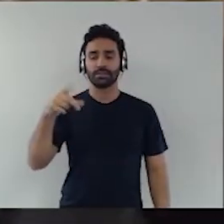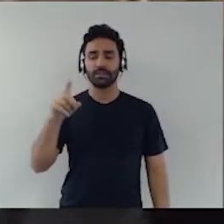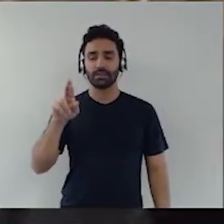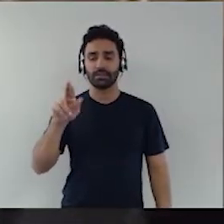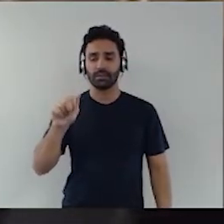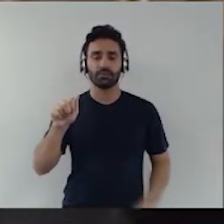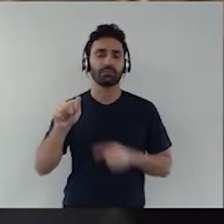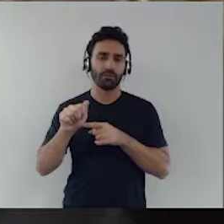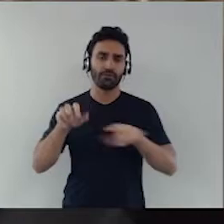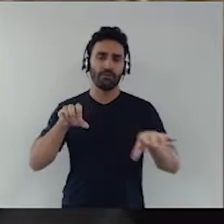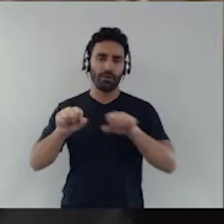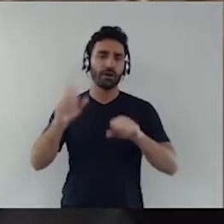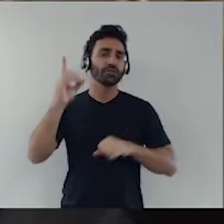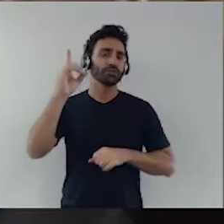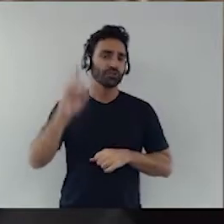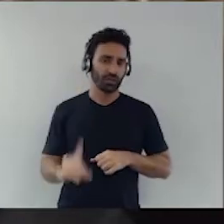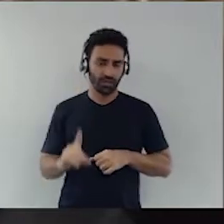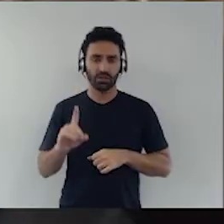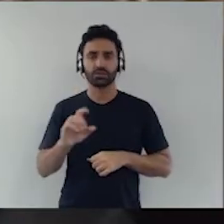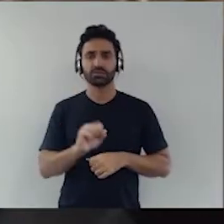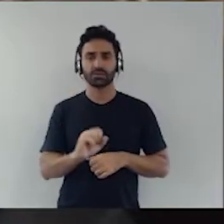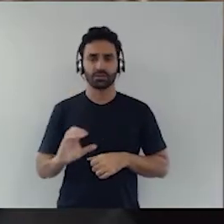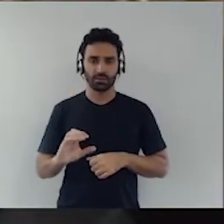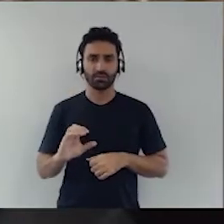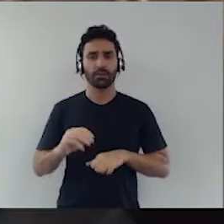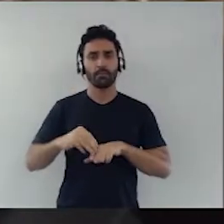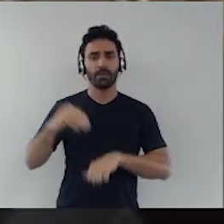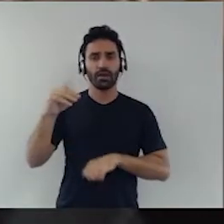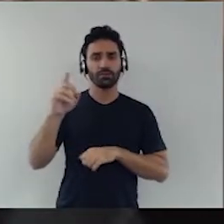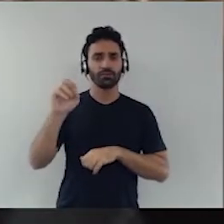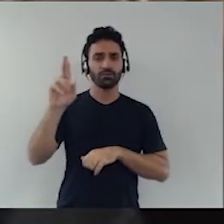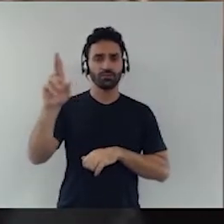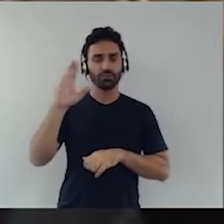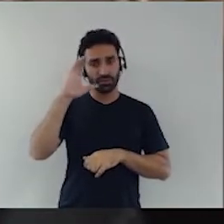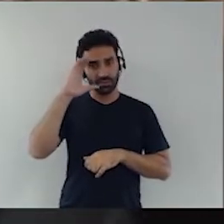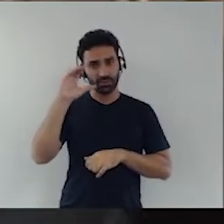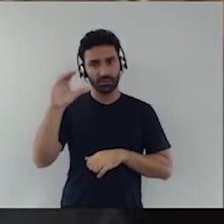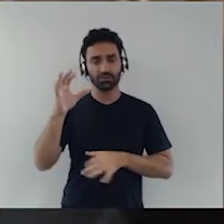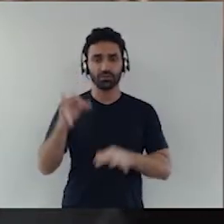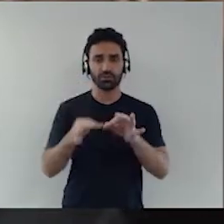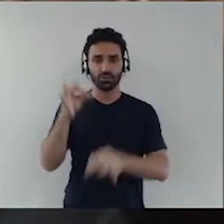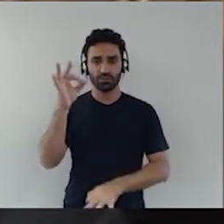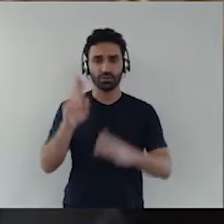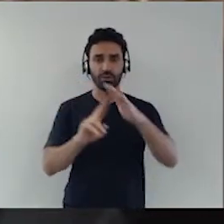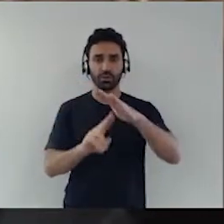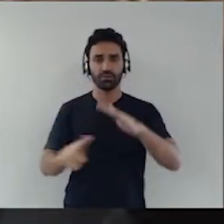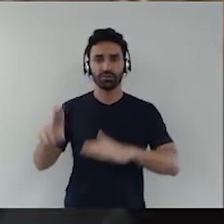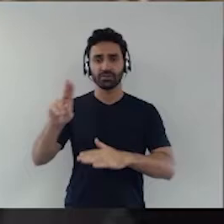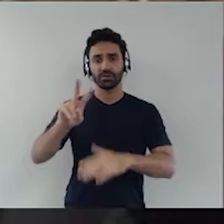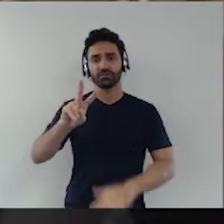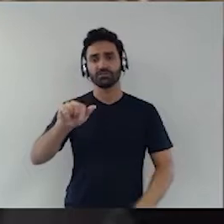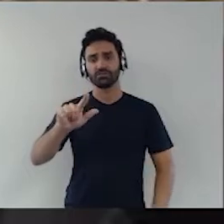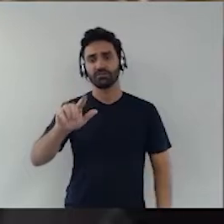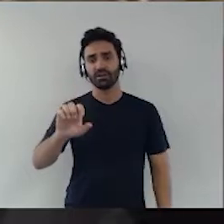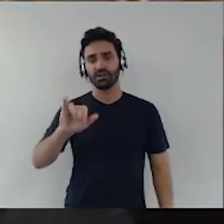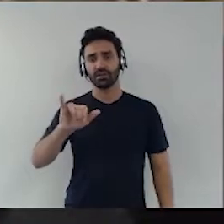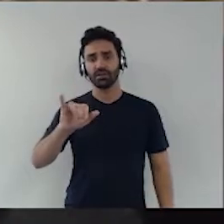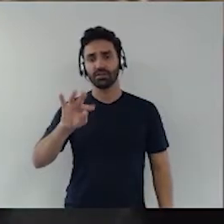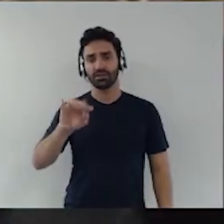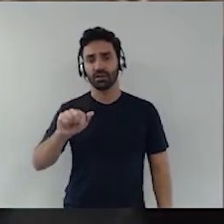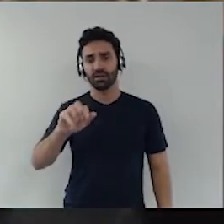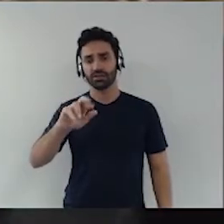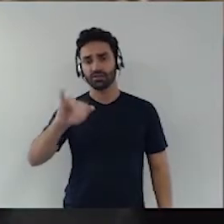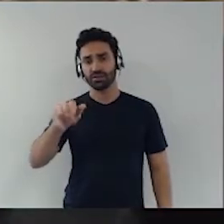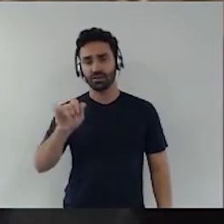graduada em Direito pela Universidade Federal de Santa Catarina, mestre e doutora em Ciência Jurídica pela Universidade do Vale do Itajaí,